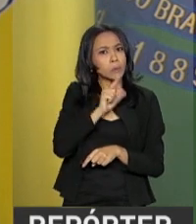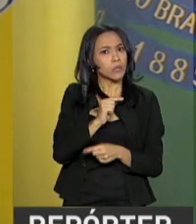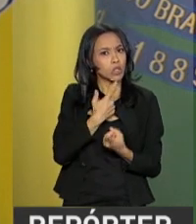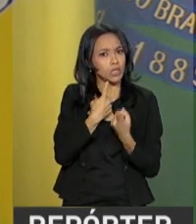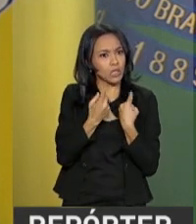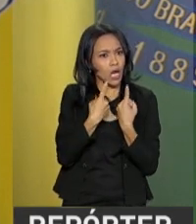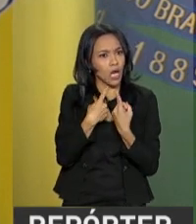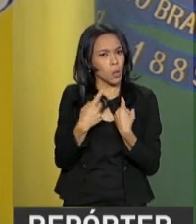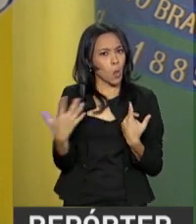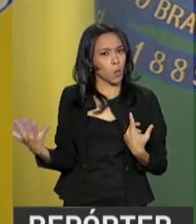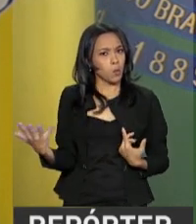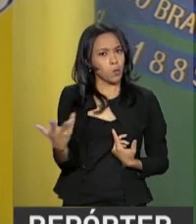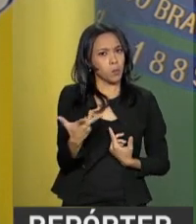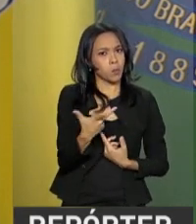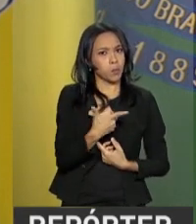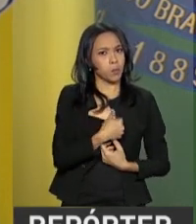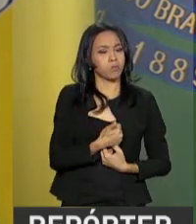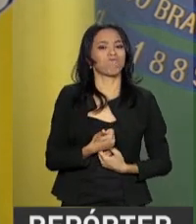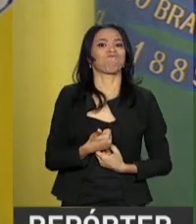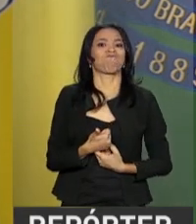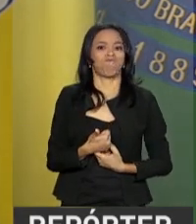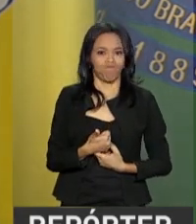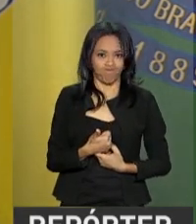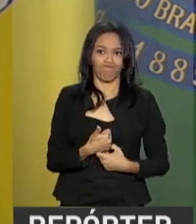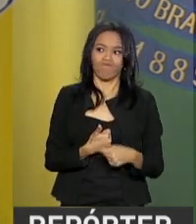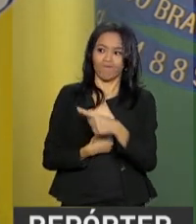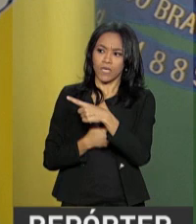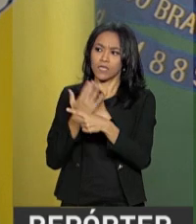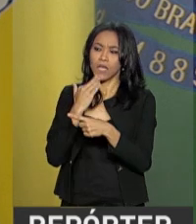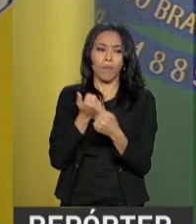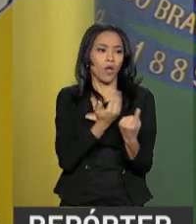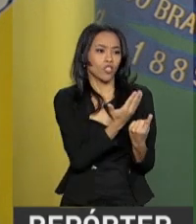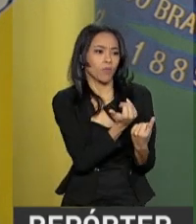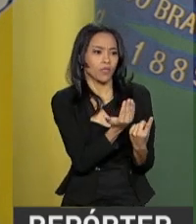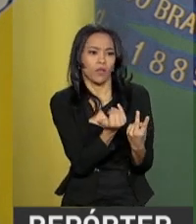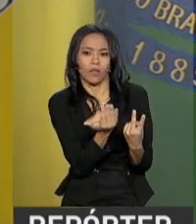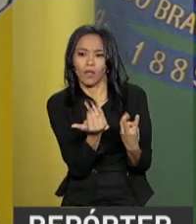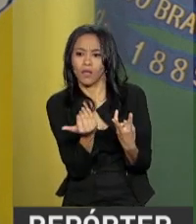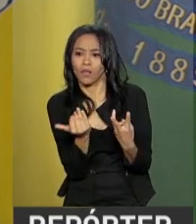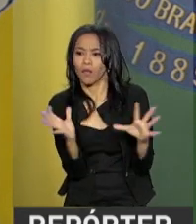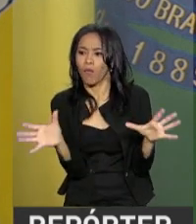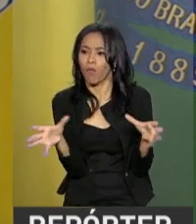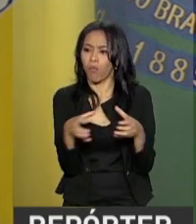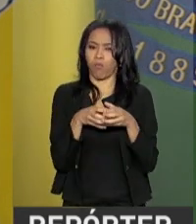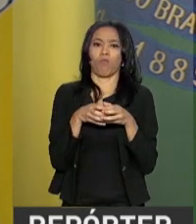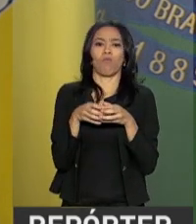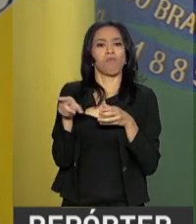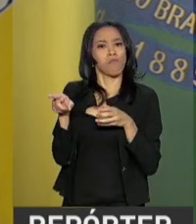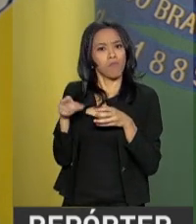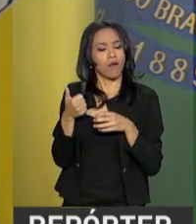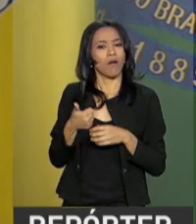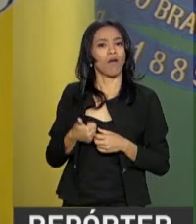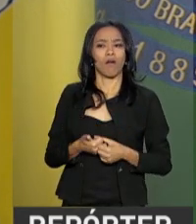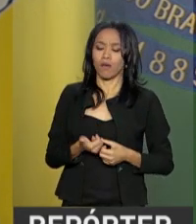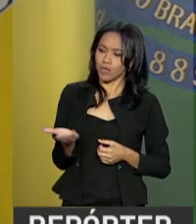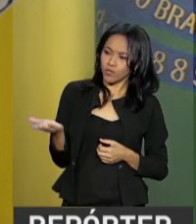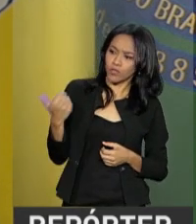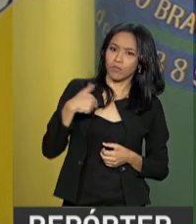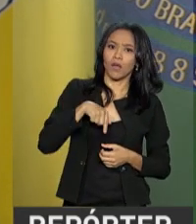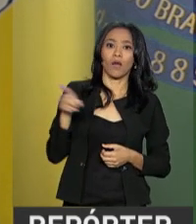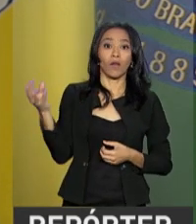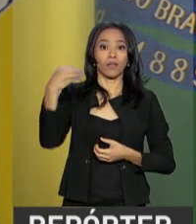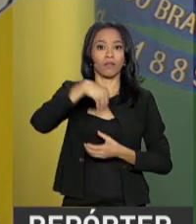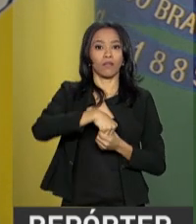e uma capacidade também é de agregação que agora nós trazemos para a secretaria-geral